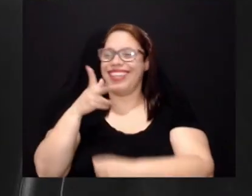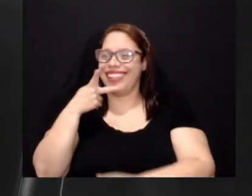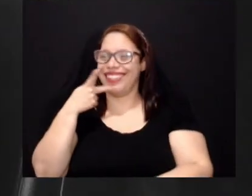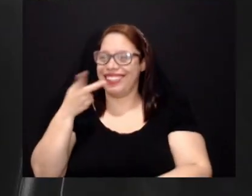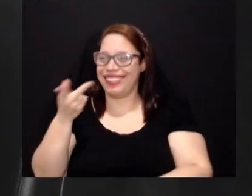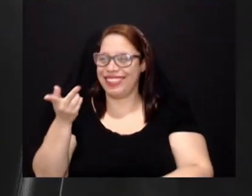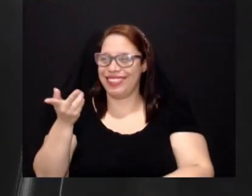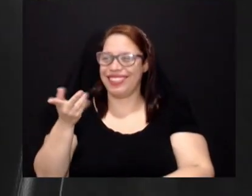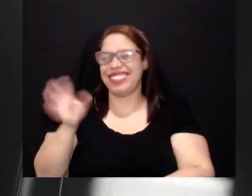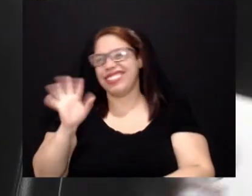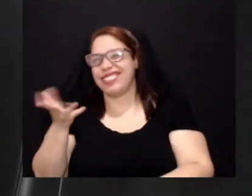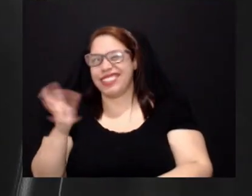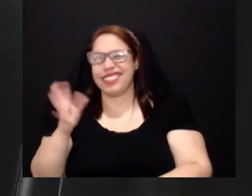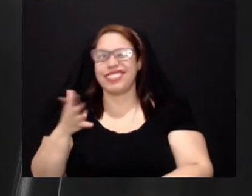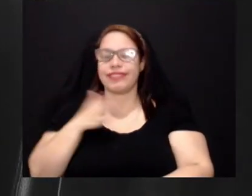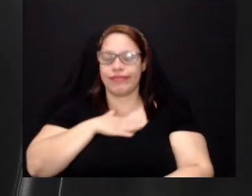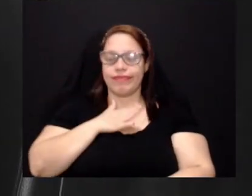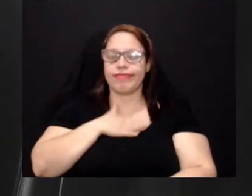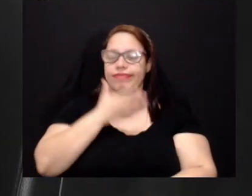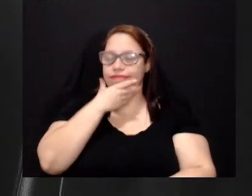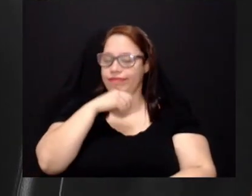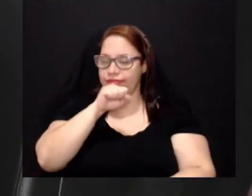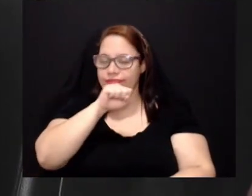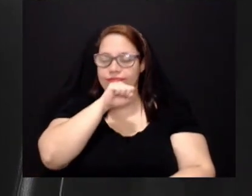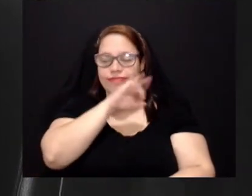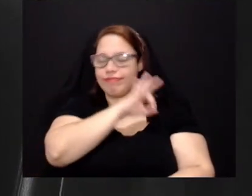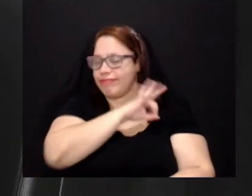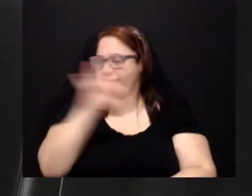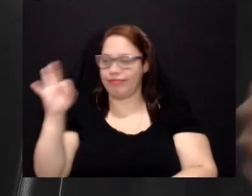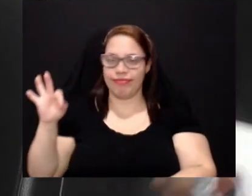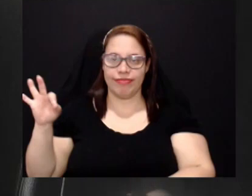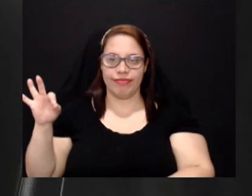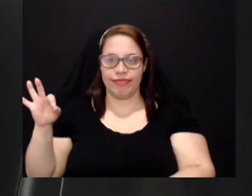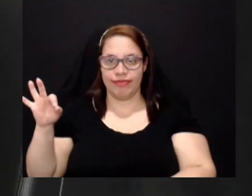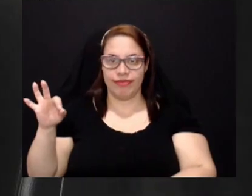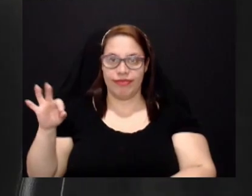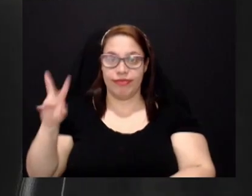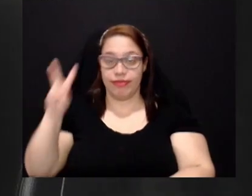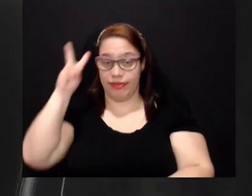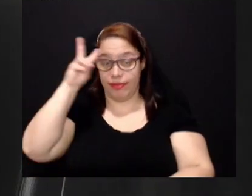Mas, assim, pra mim, meu pai é incrível. E eu lembro muito que quando eu era